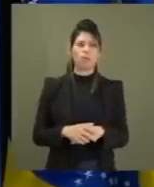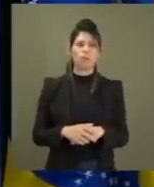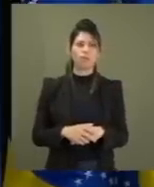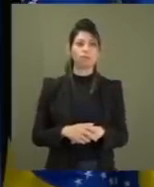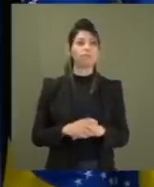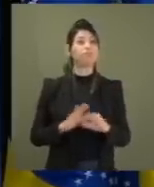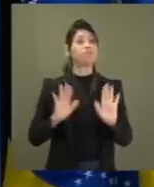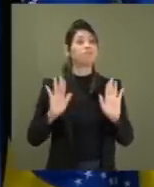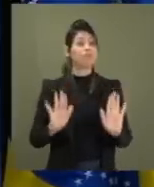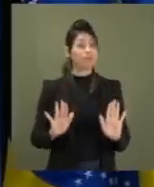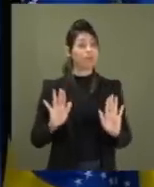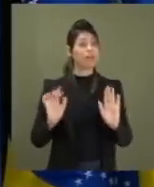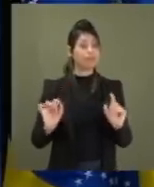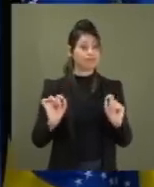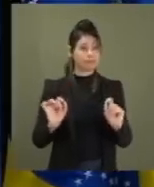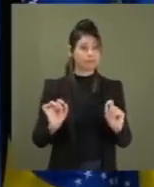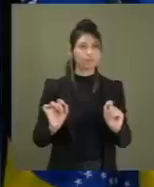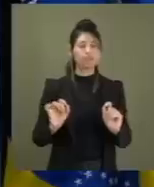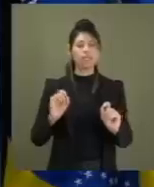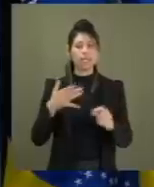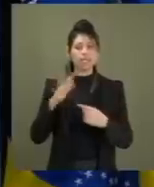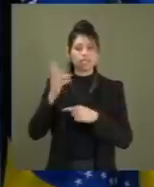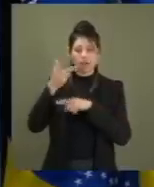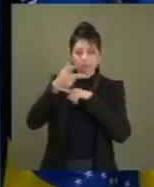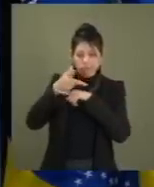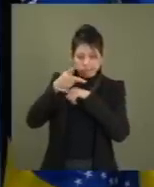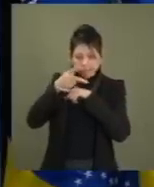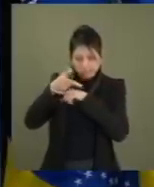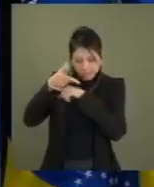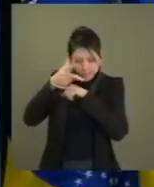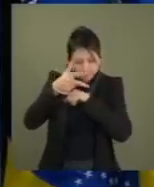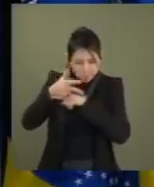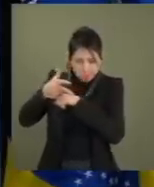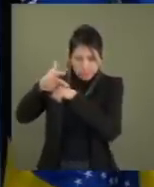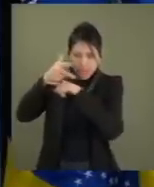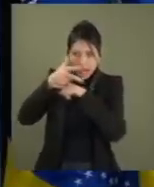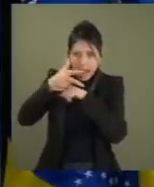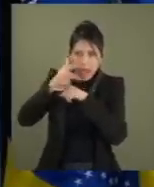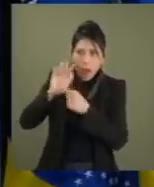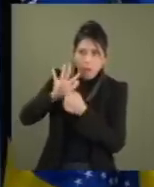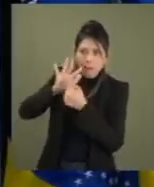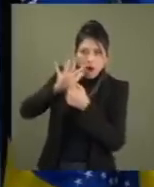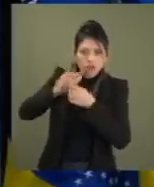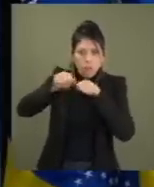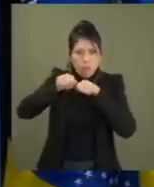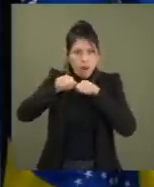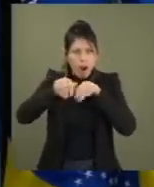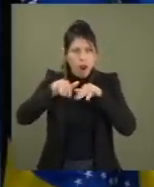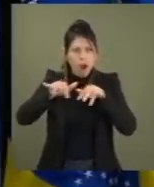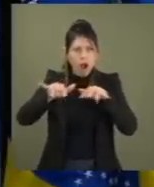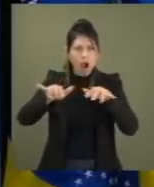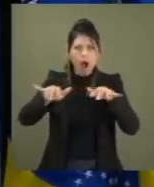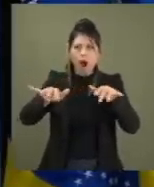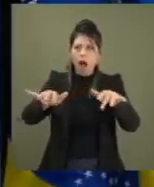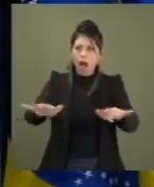mas quando as imagens vazadas pela CNN